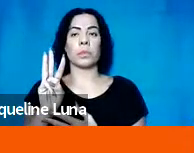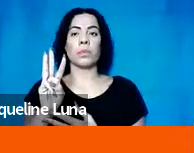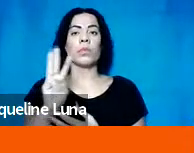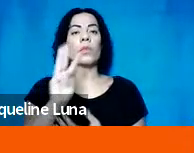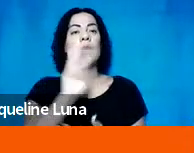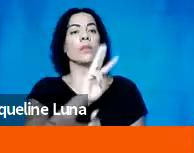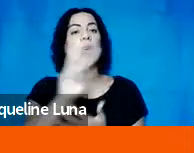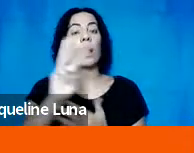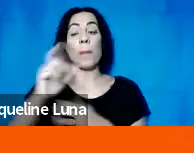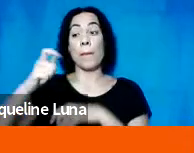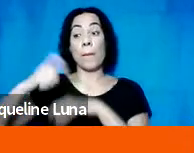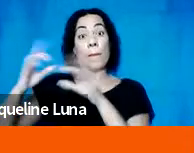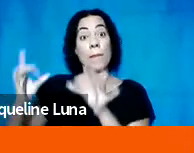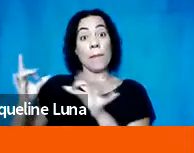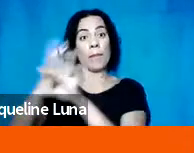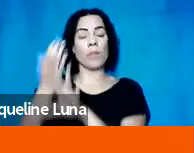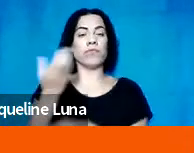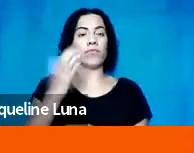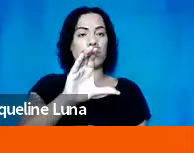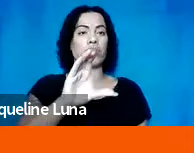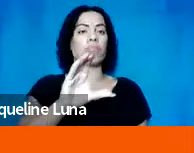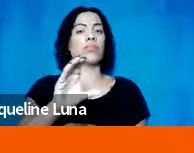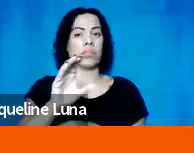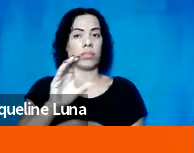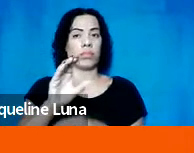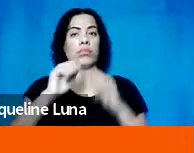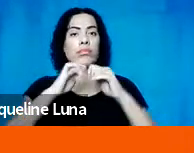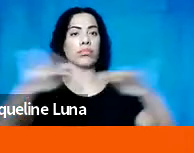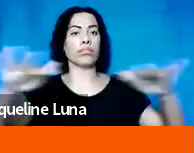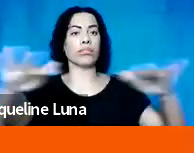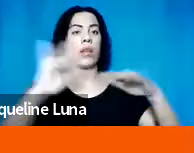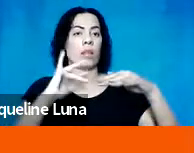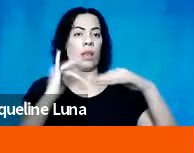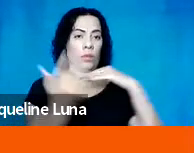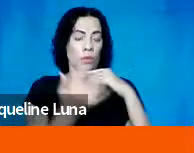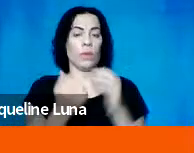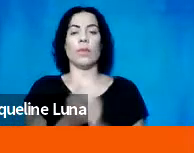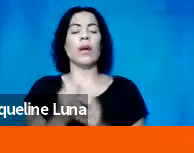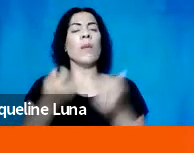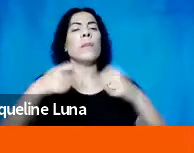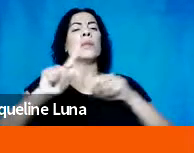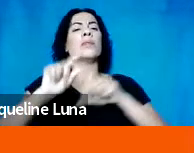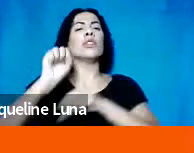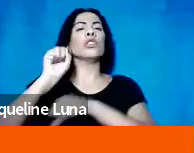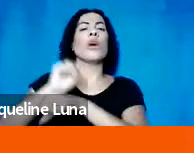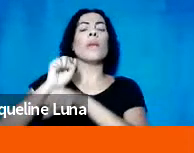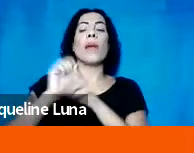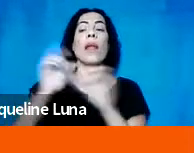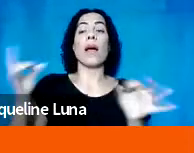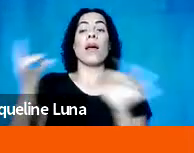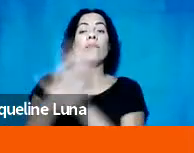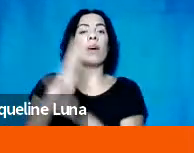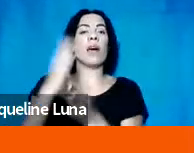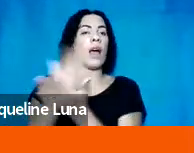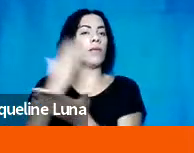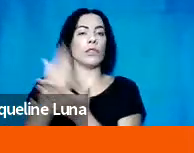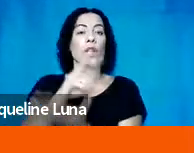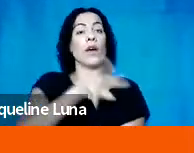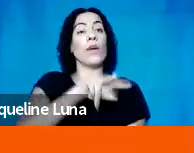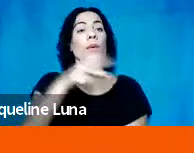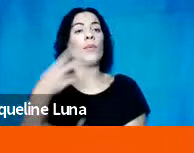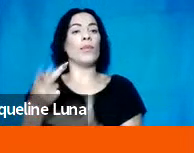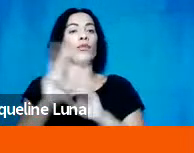assim que elas ficavam prontas e disparar nas nossas redes, sem esperar o fechamento da revista, invertendo o processo